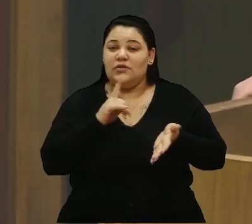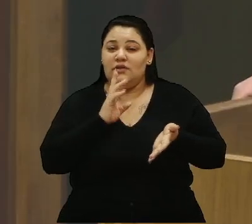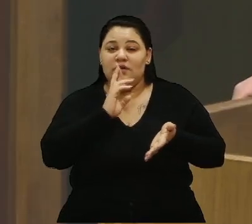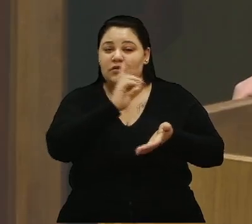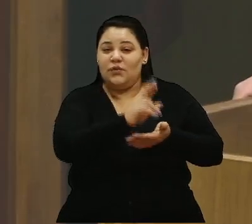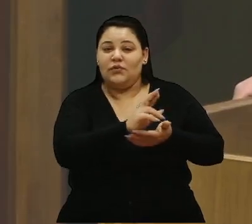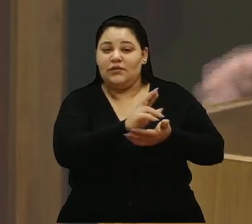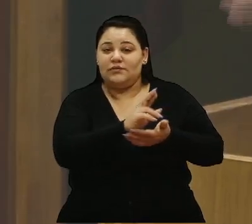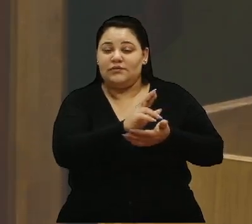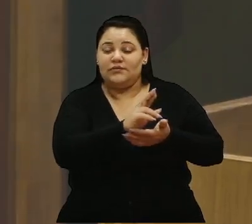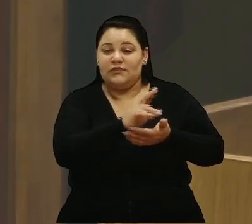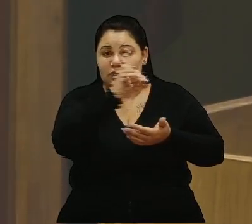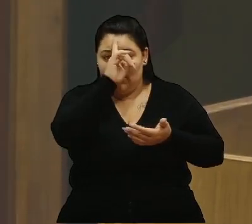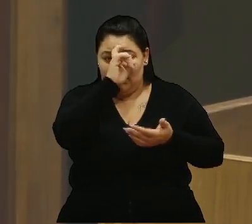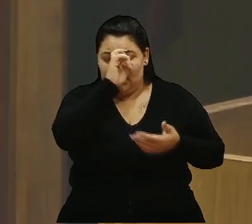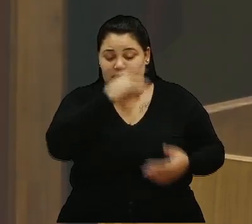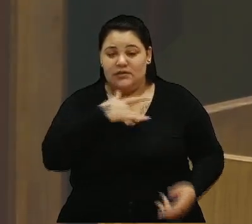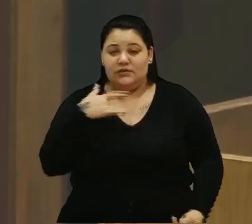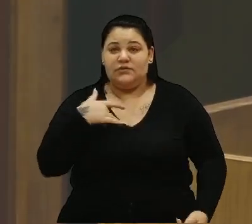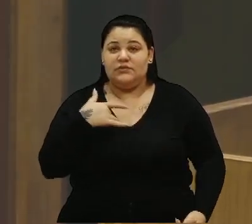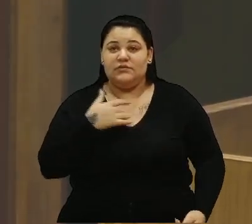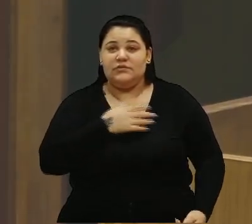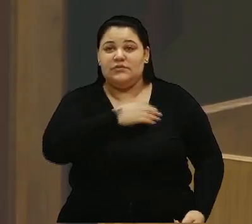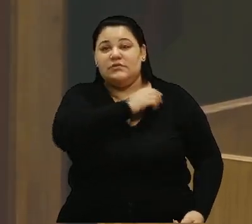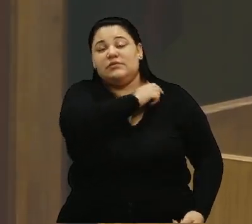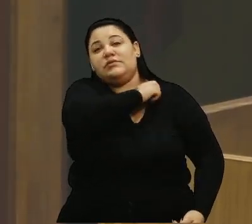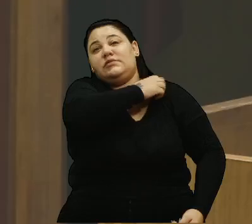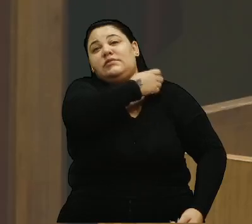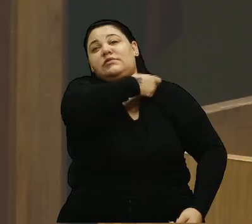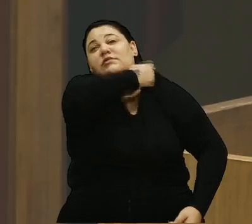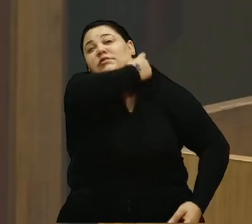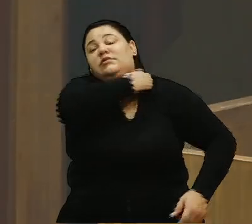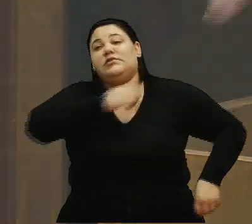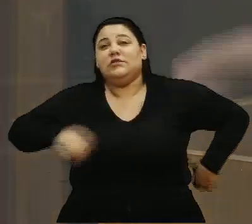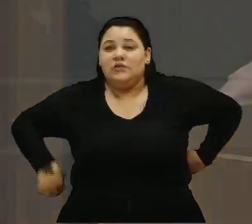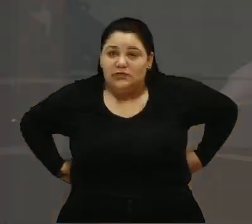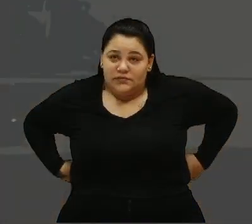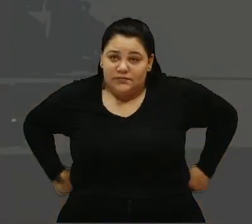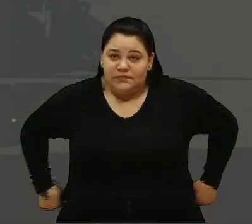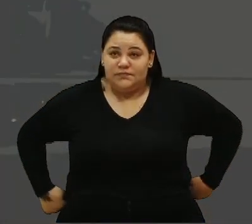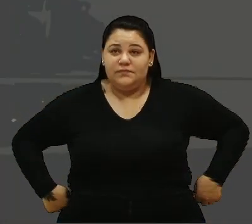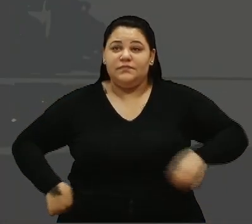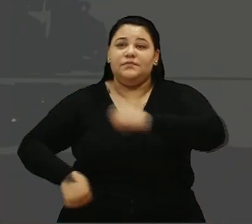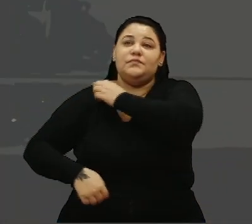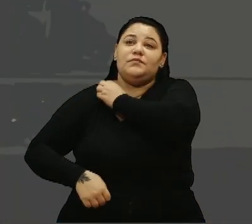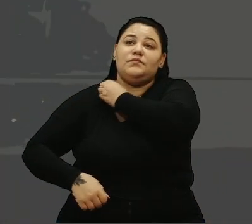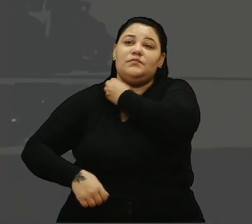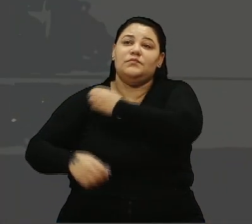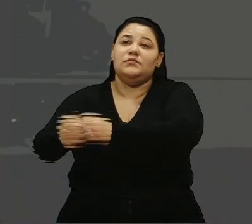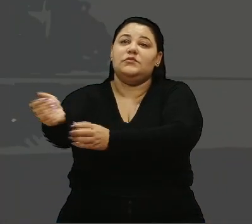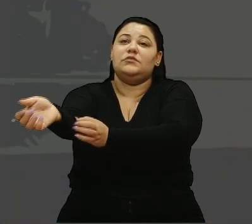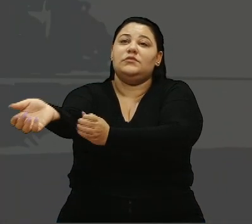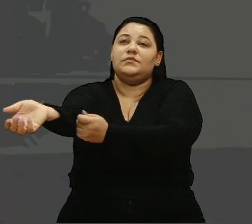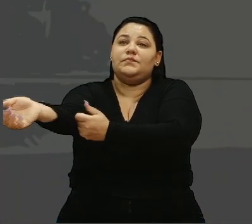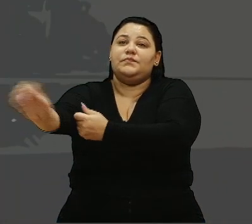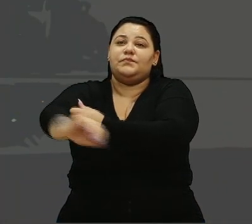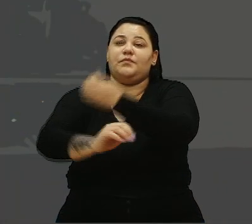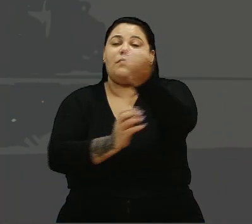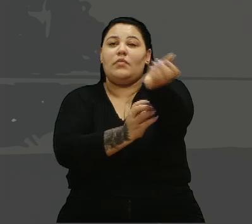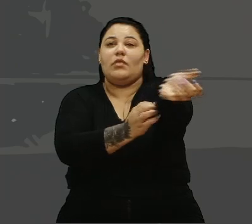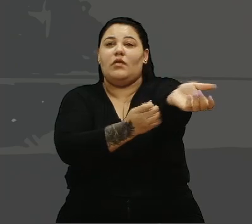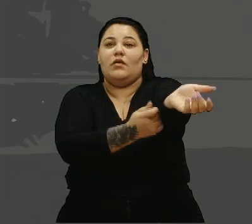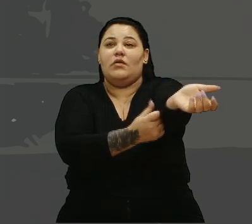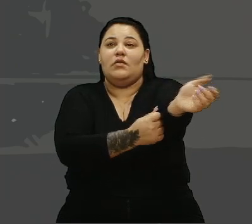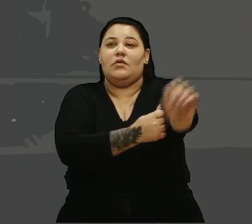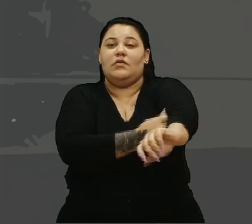Hospital Saúde. Está aqui, hoje está no jornal, pode passar, Maiara. Fomos lá, o vereador Rafael Bueno, uma baita estrutura,